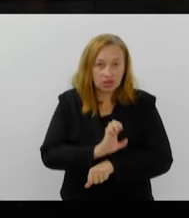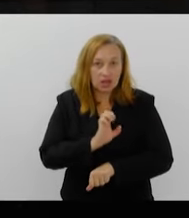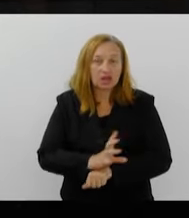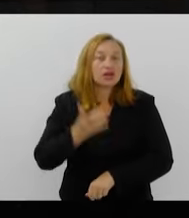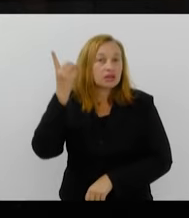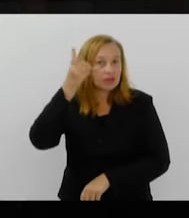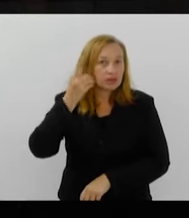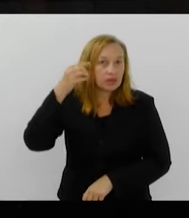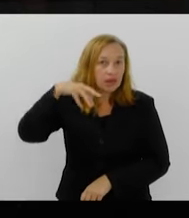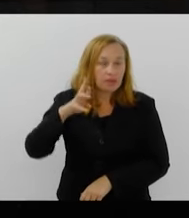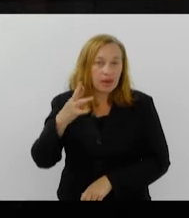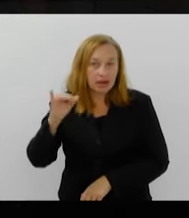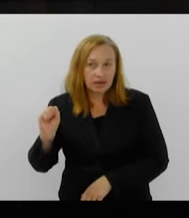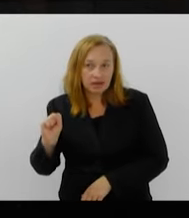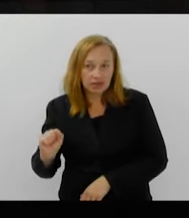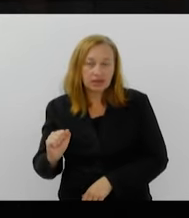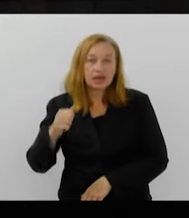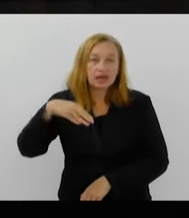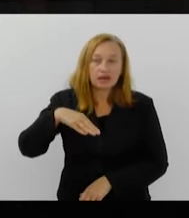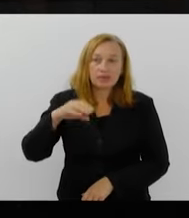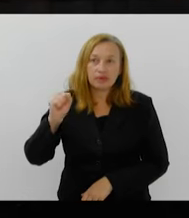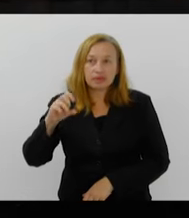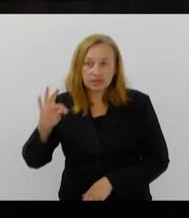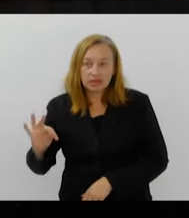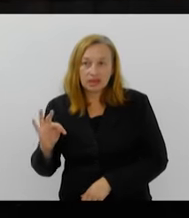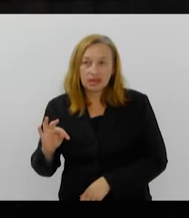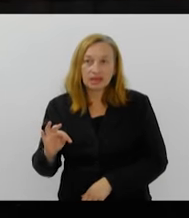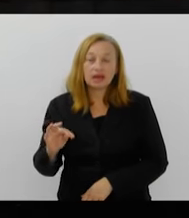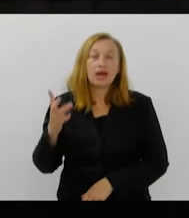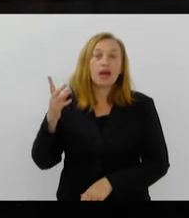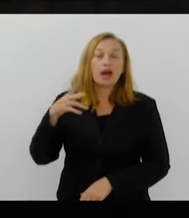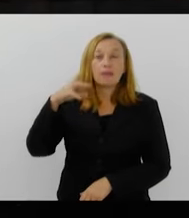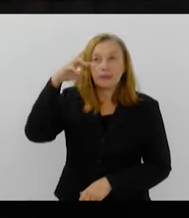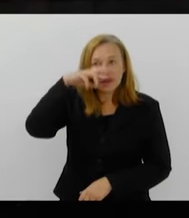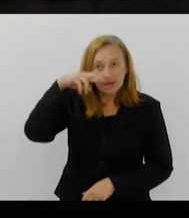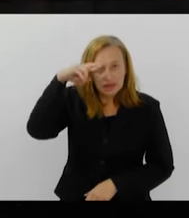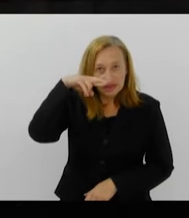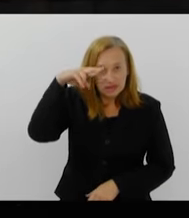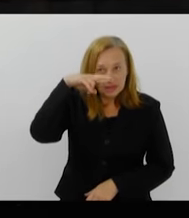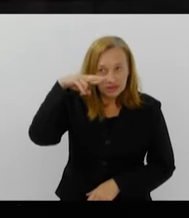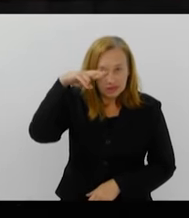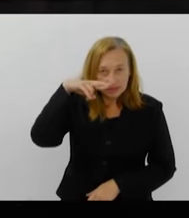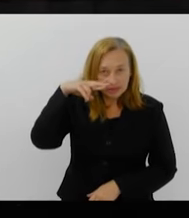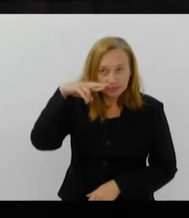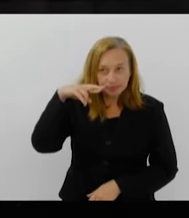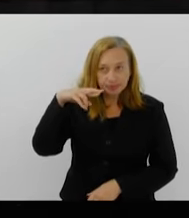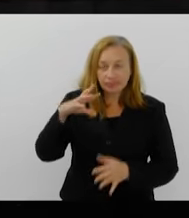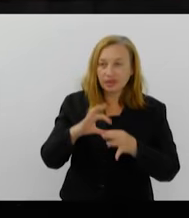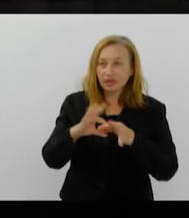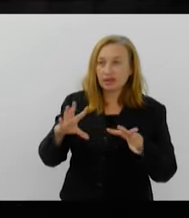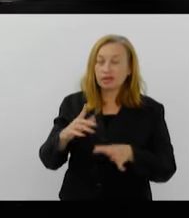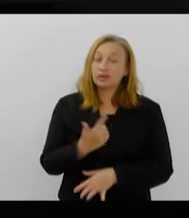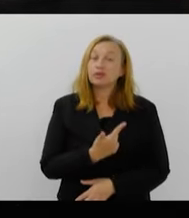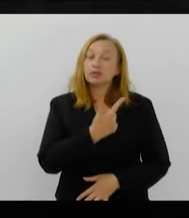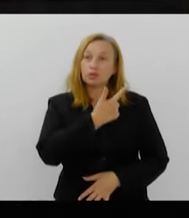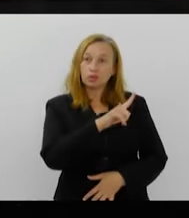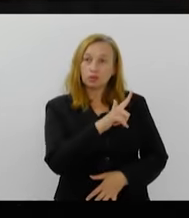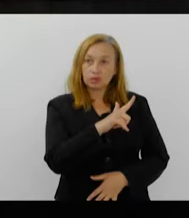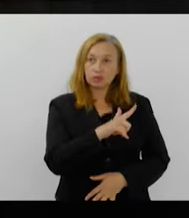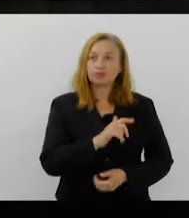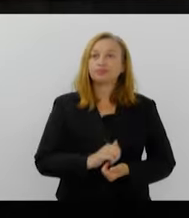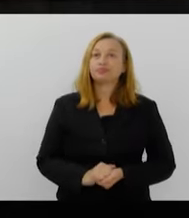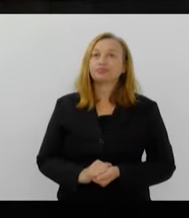deputada Marina do MST, a perícia é autônoma. Na outra metade é comandada por um perito. O Rio de